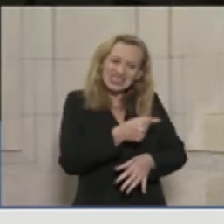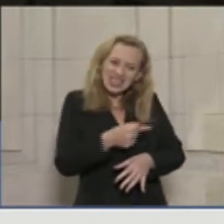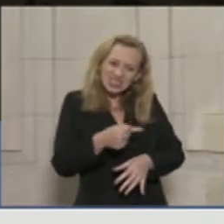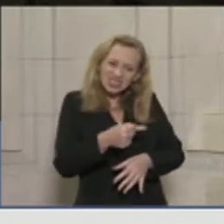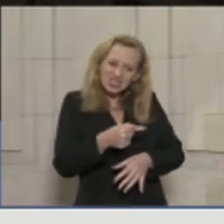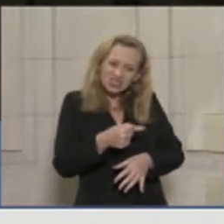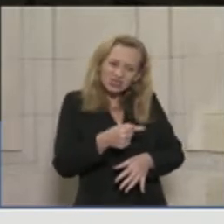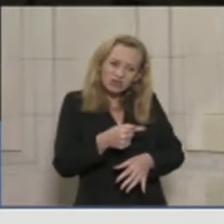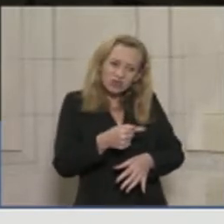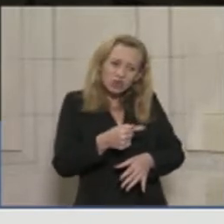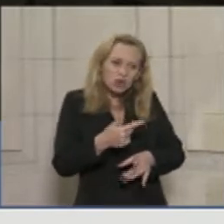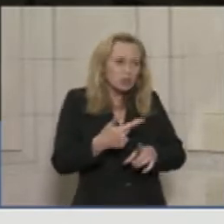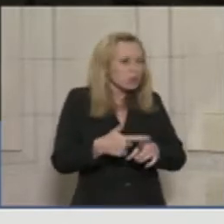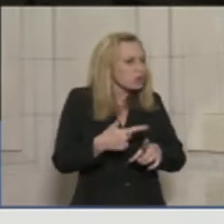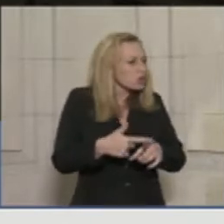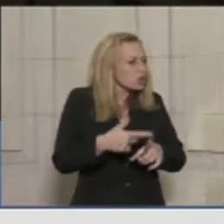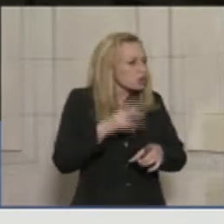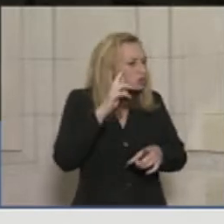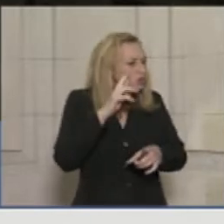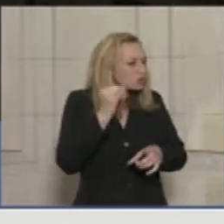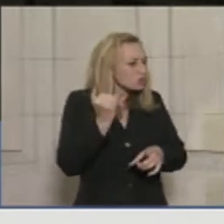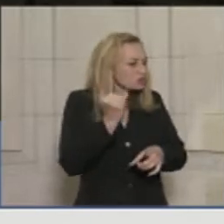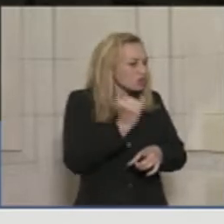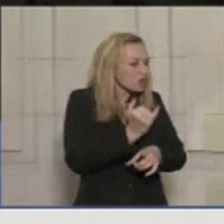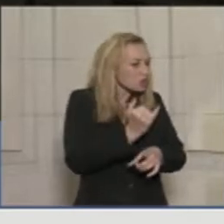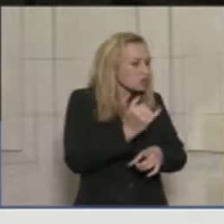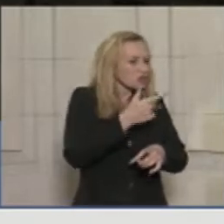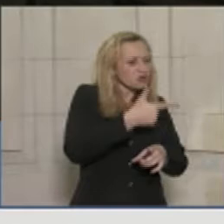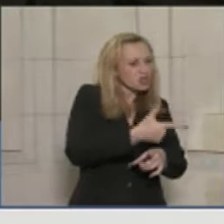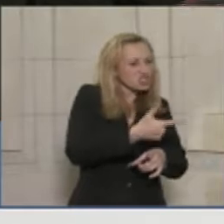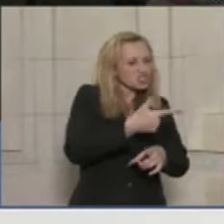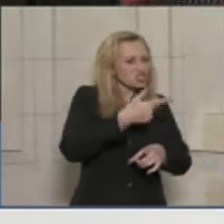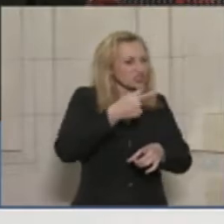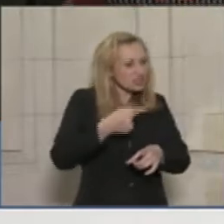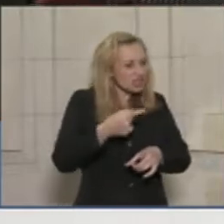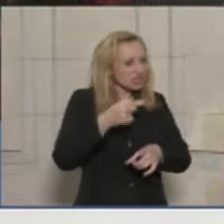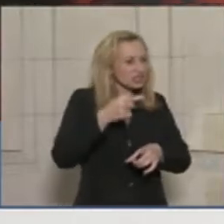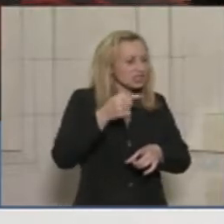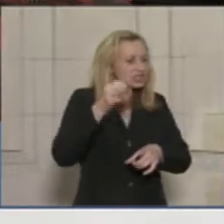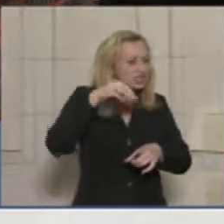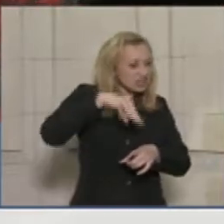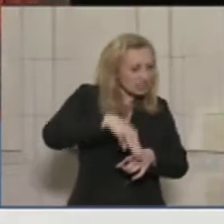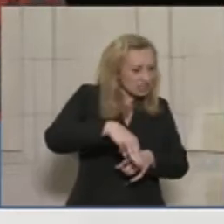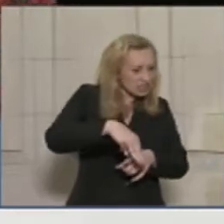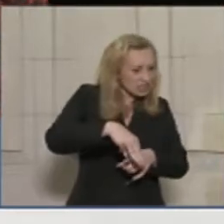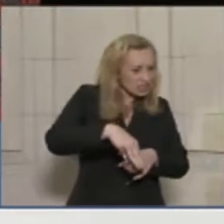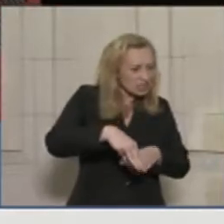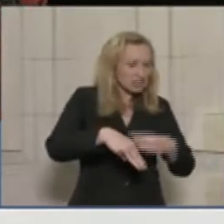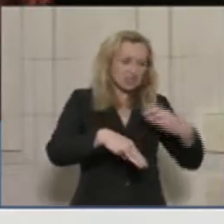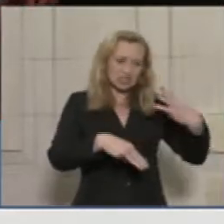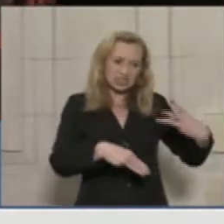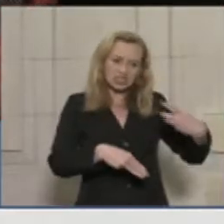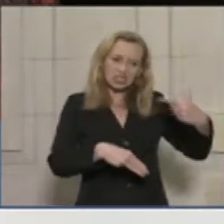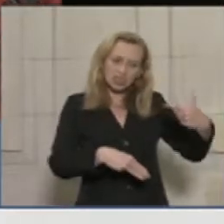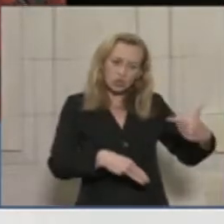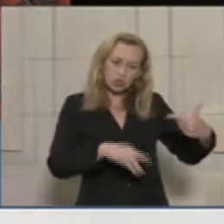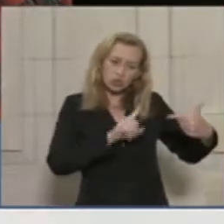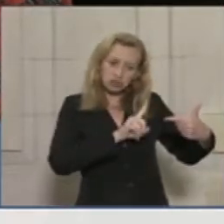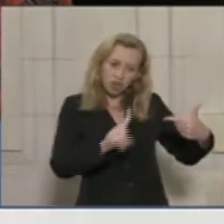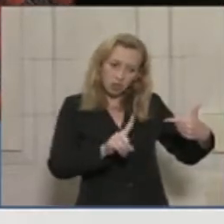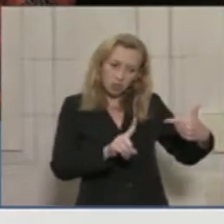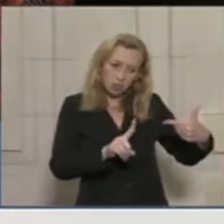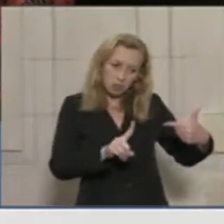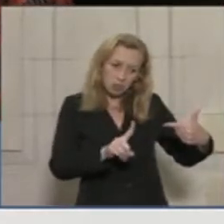4177? Peraí. Porque o senhor anunciou 27 sim e 32